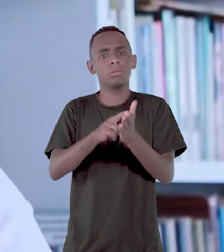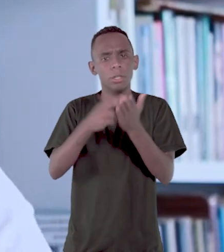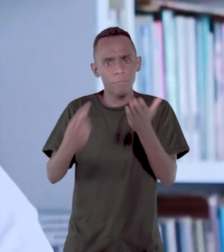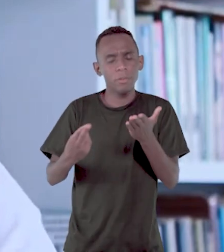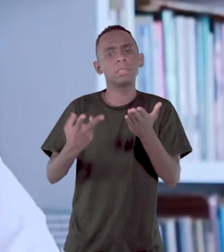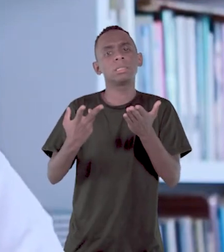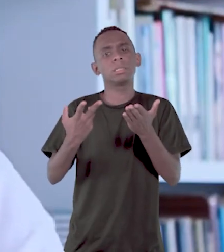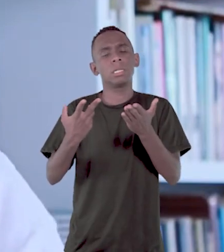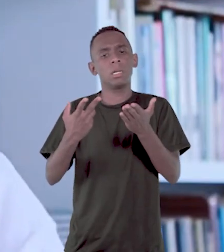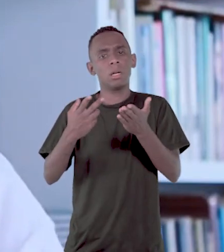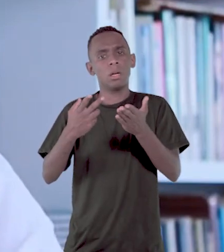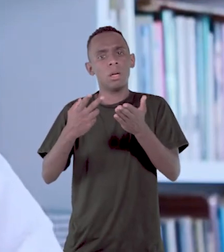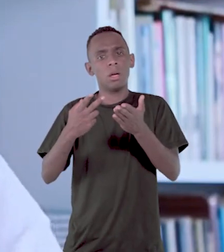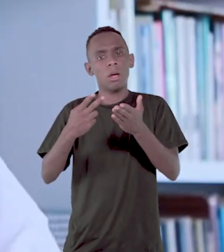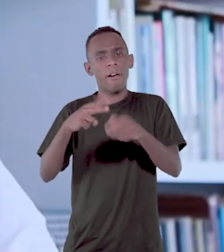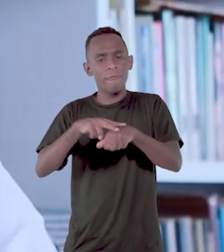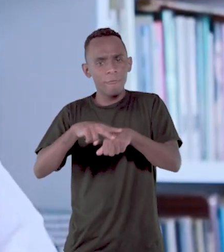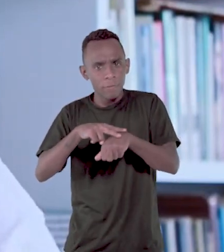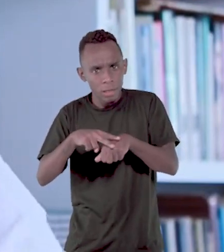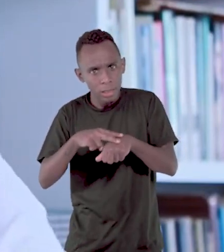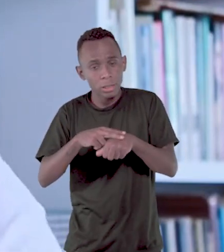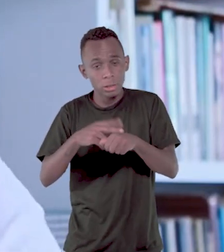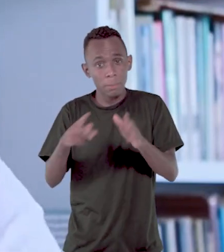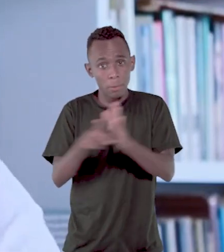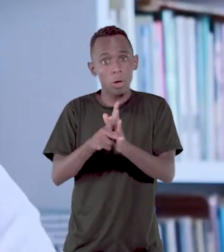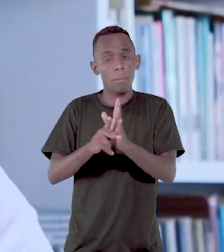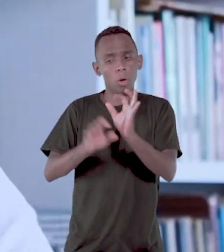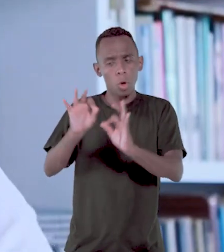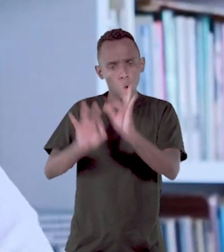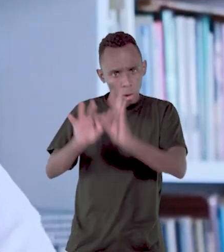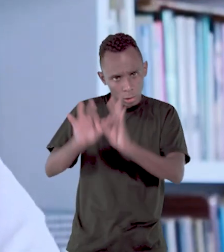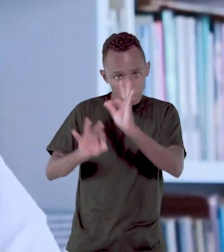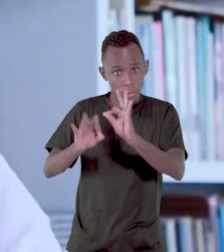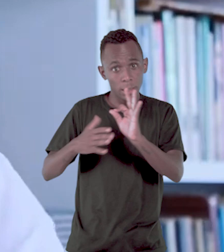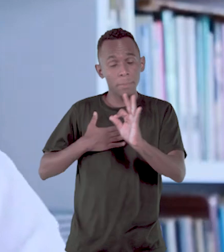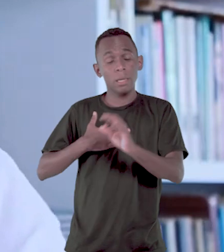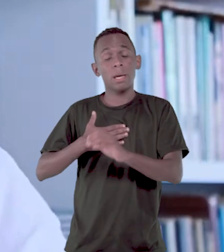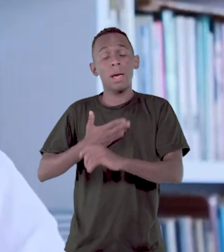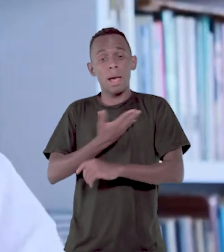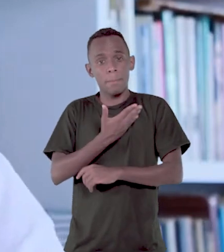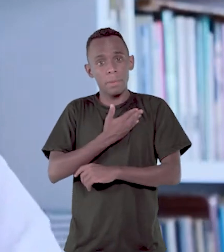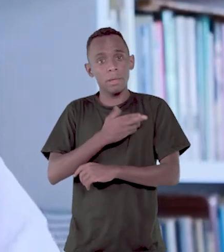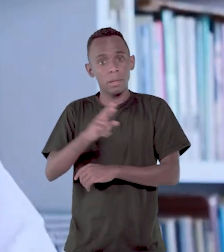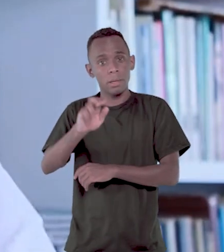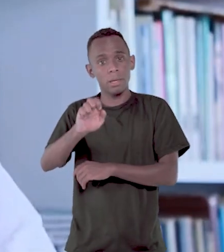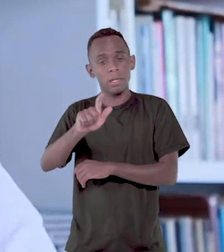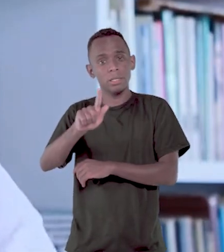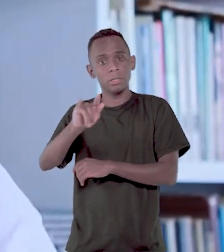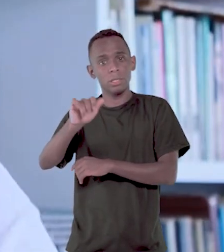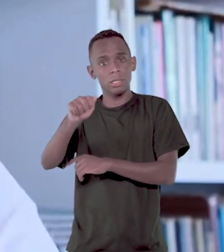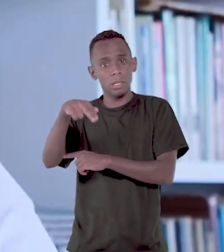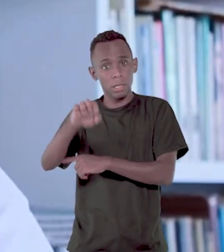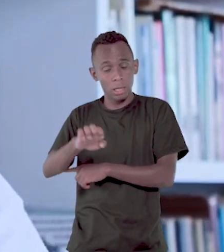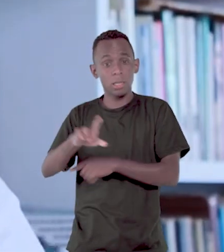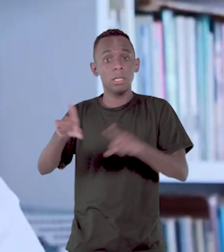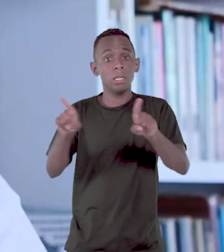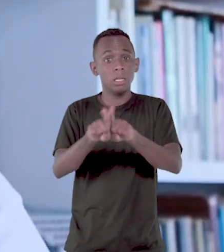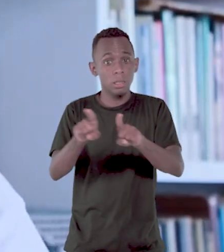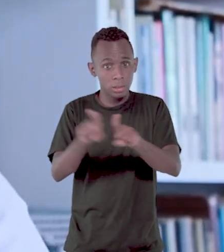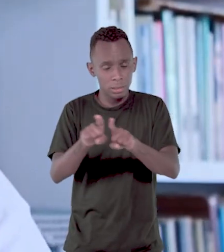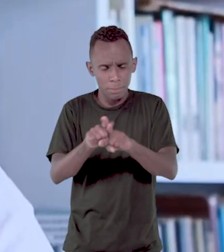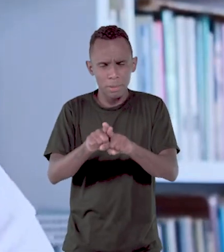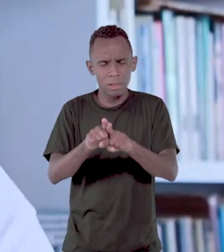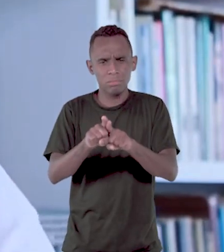sobre a Revista Verde de Cataguases, editado pela Autêntica, da minha querida amiga Rejane Dias. Vamos